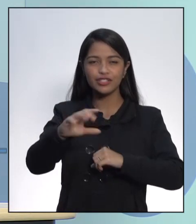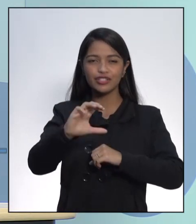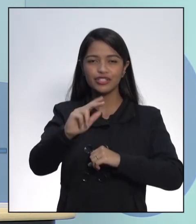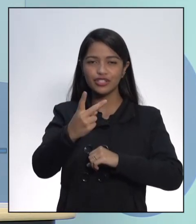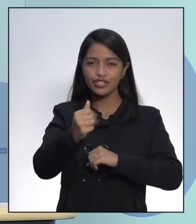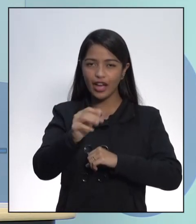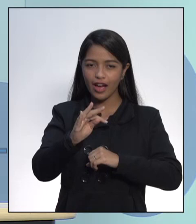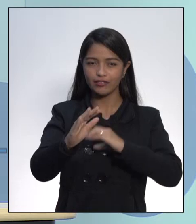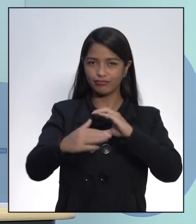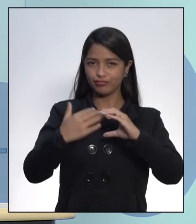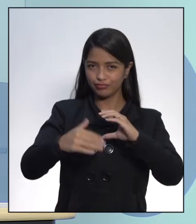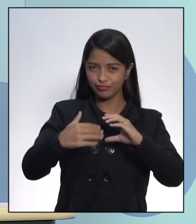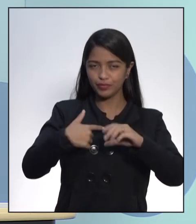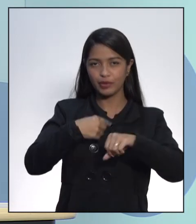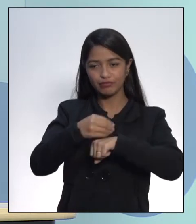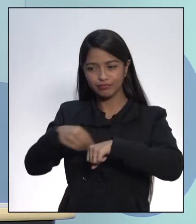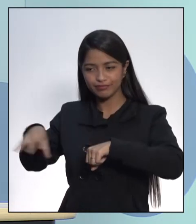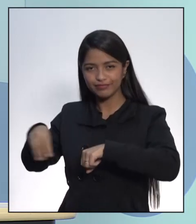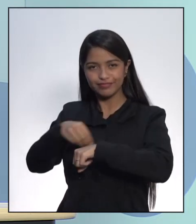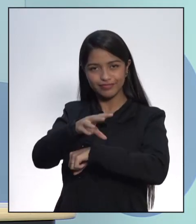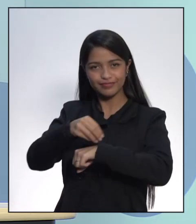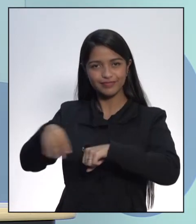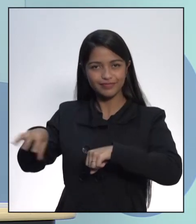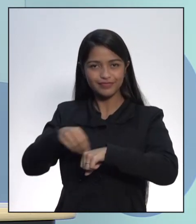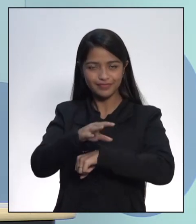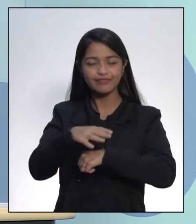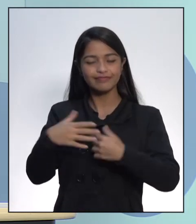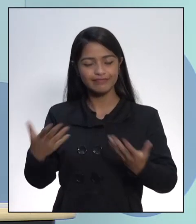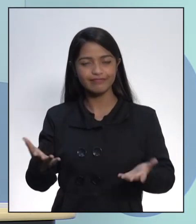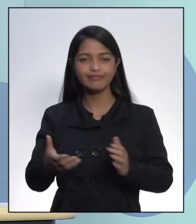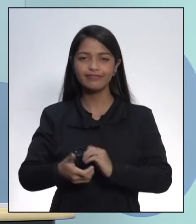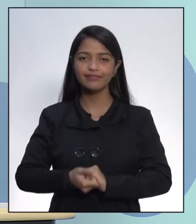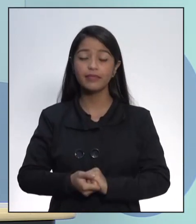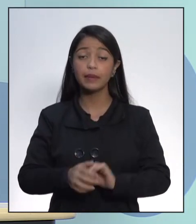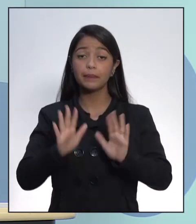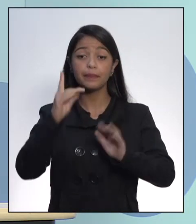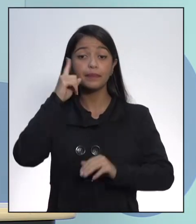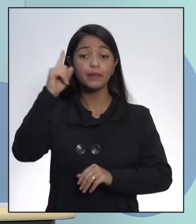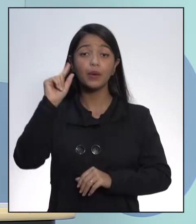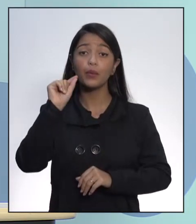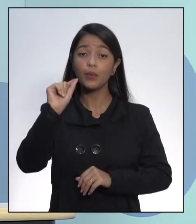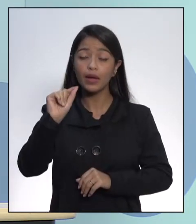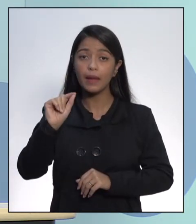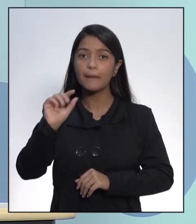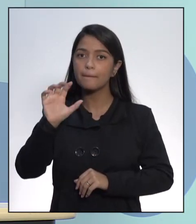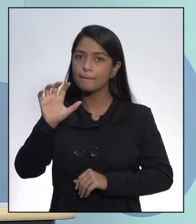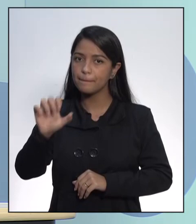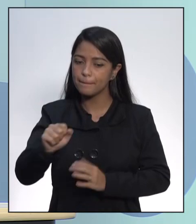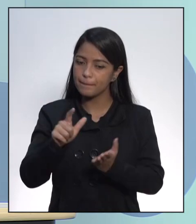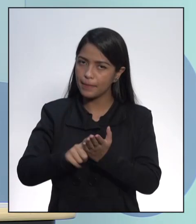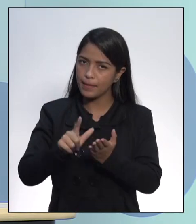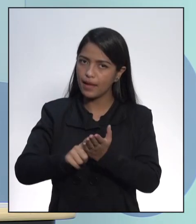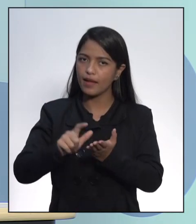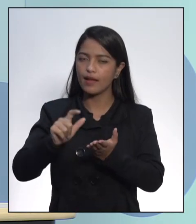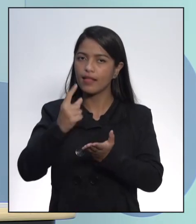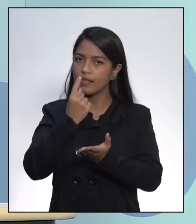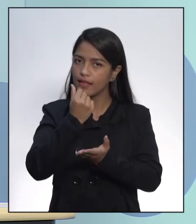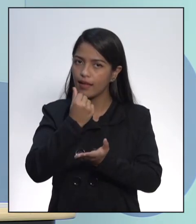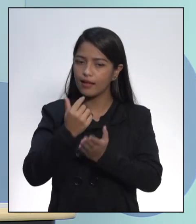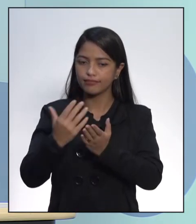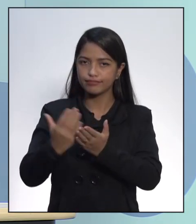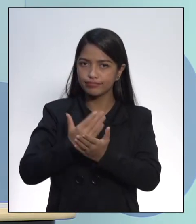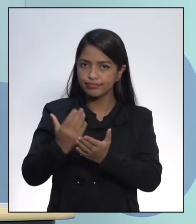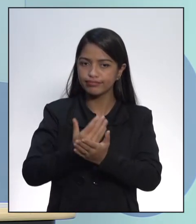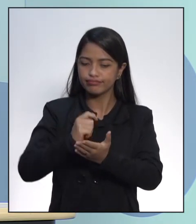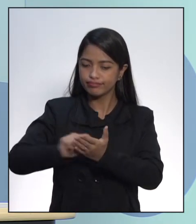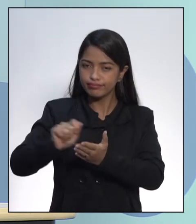e vou ser a voz de vocês, né? Então, hoje para o chat, mas lembrando, pegue lápis, caneta, borracha, o caderno do aluno, que é